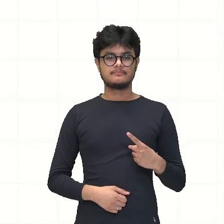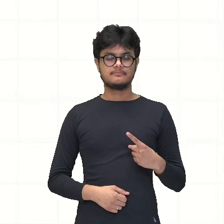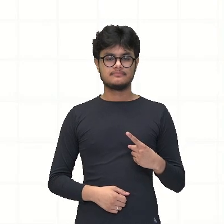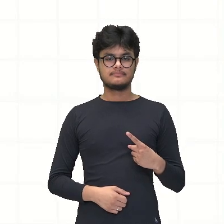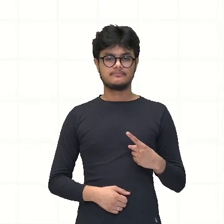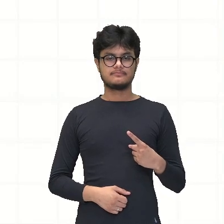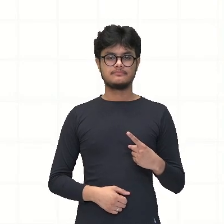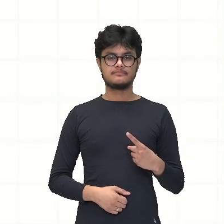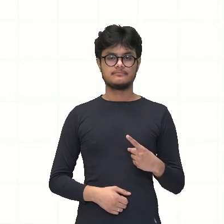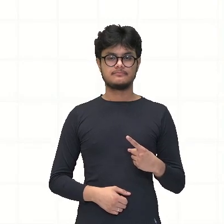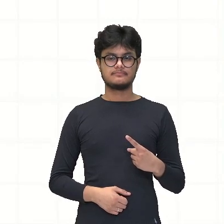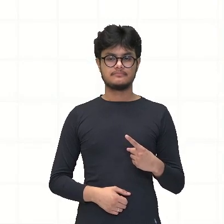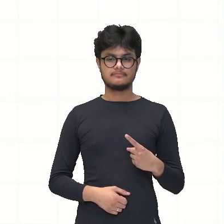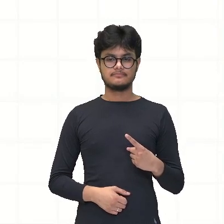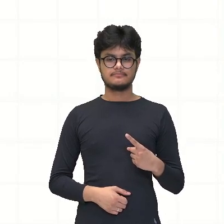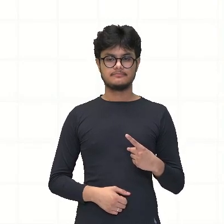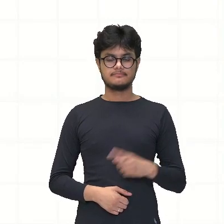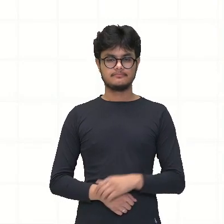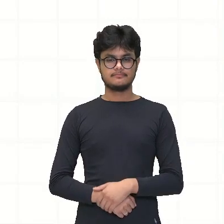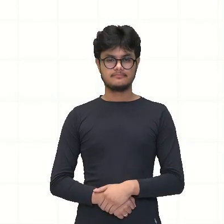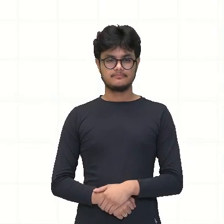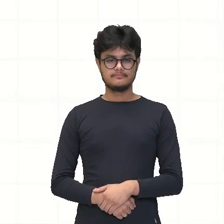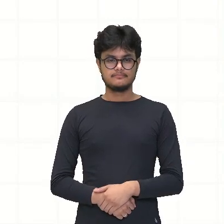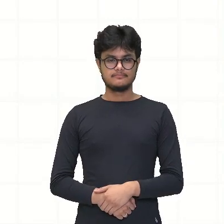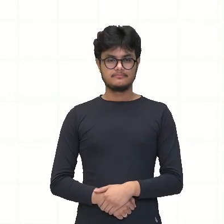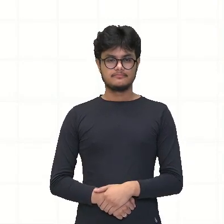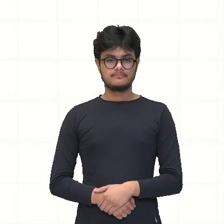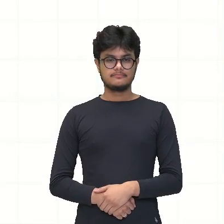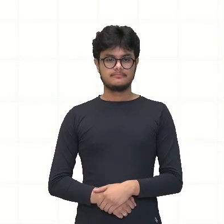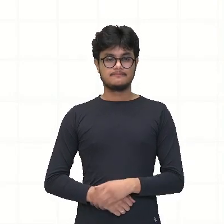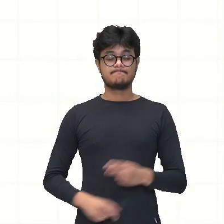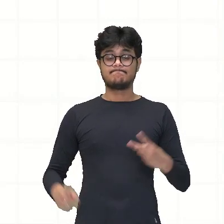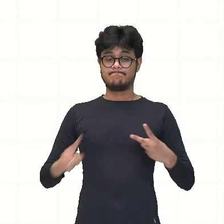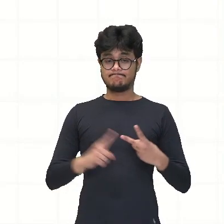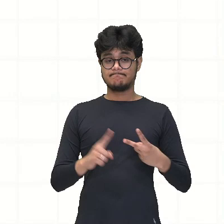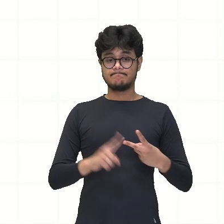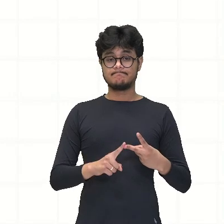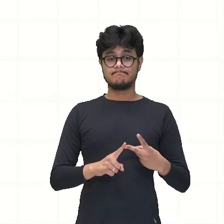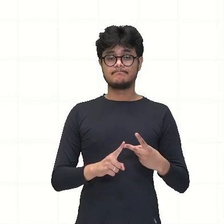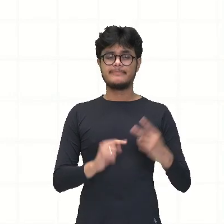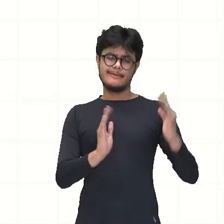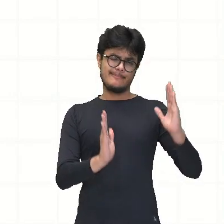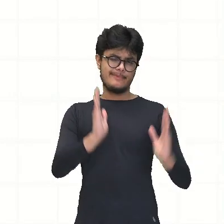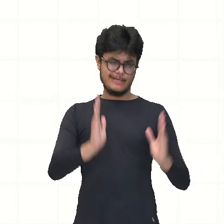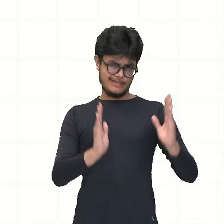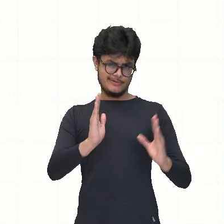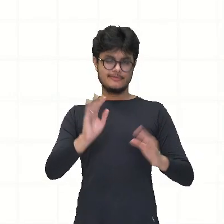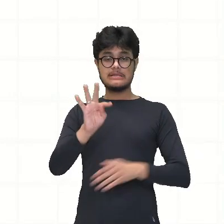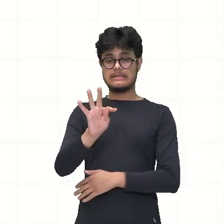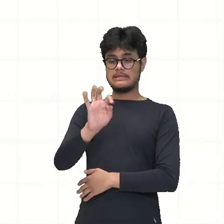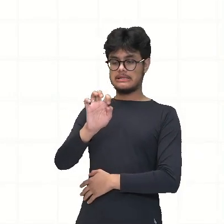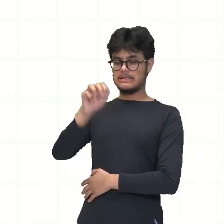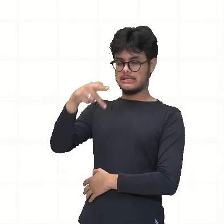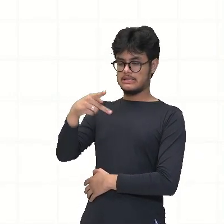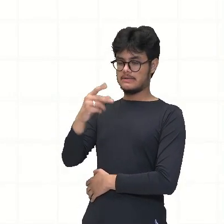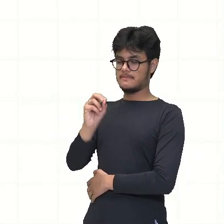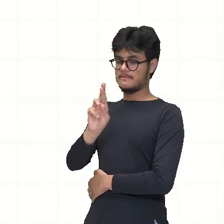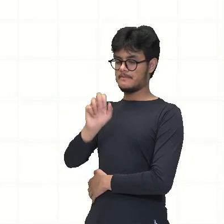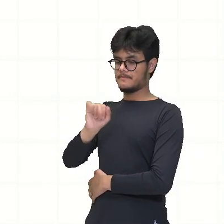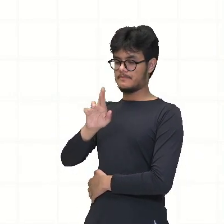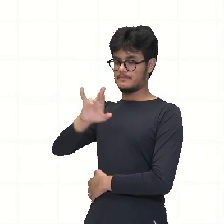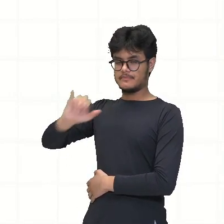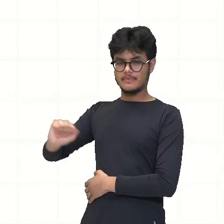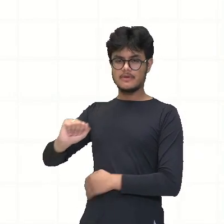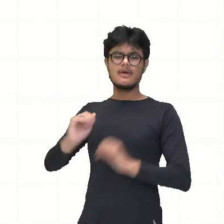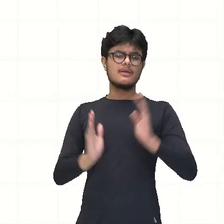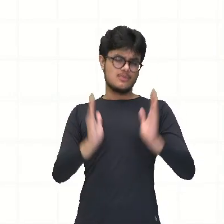do campo aqui para a cidade, tá bom? As migrações temporárias, que elas vão se caracterizar pelo